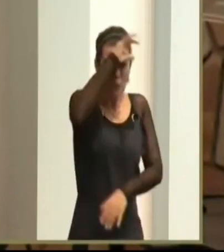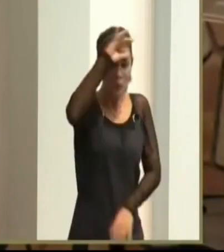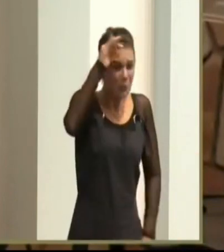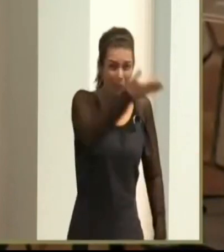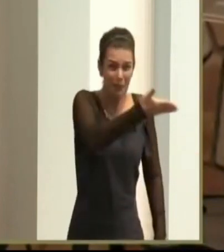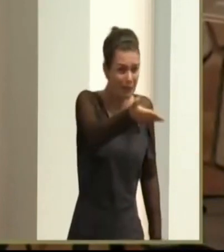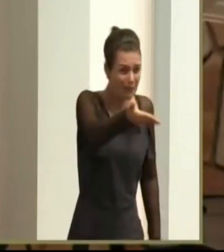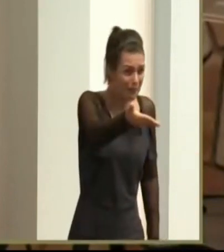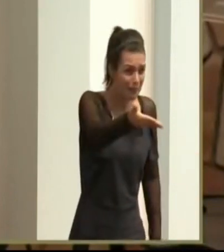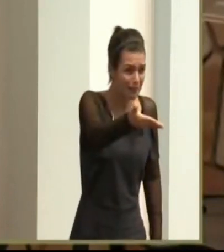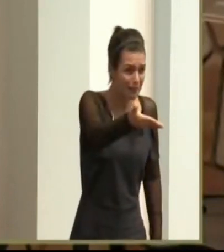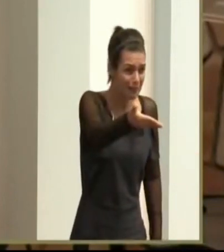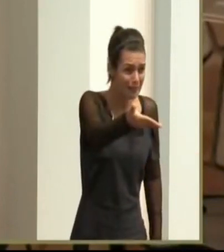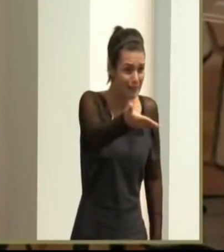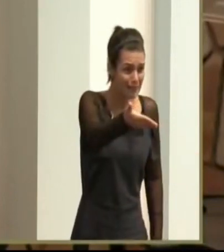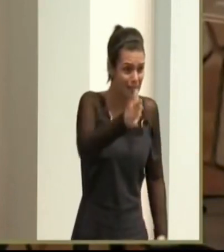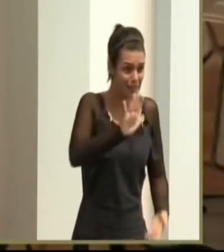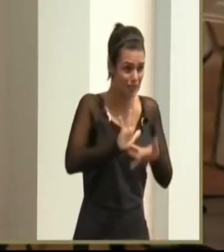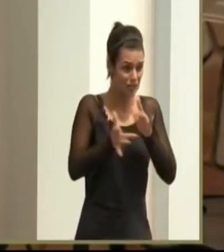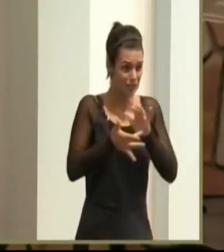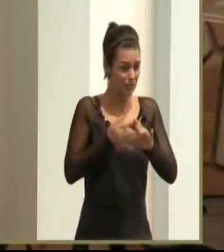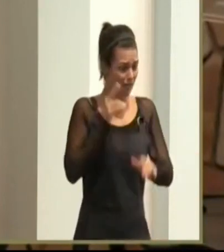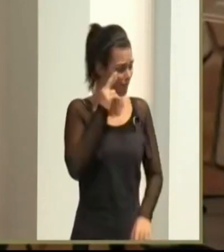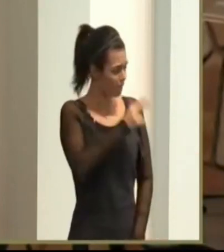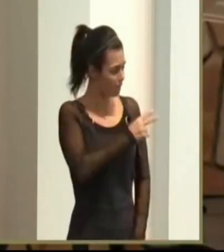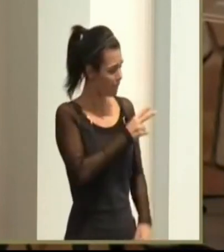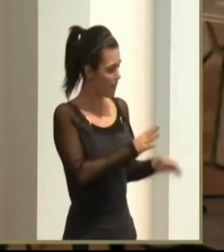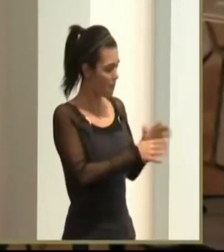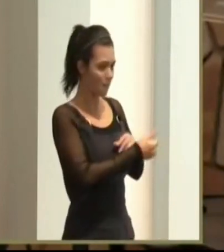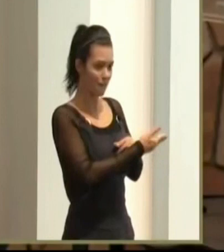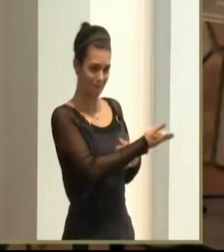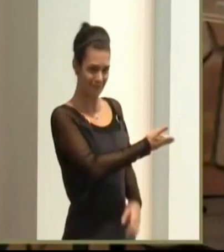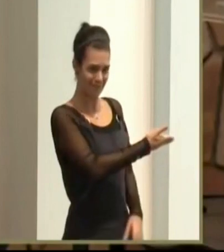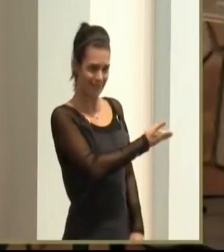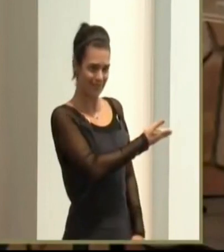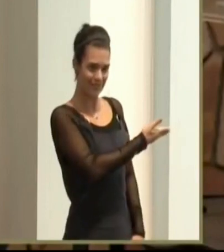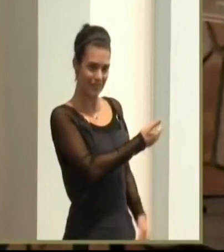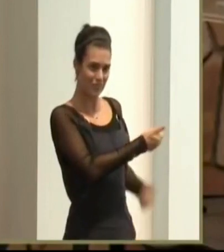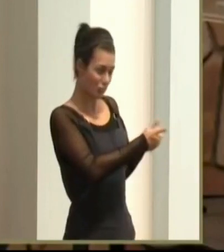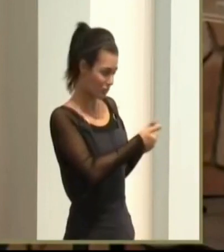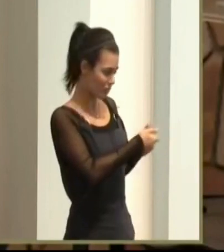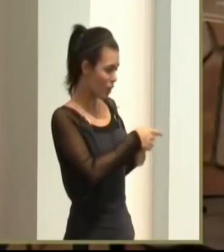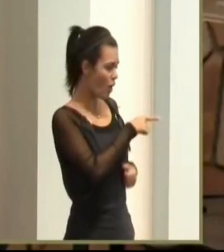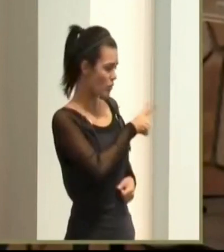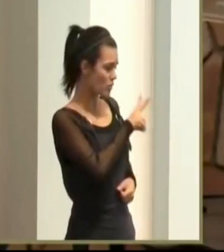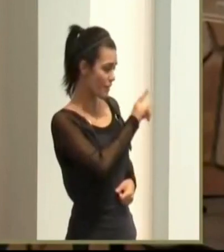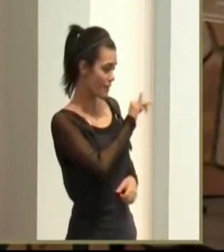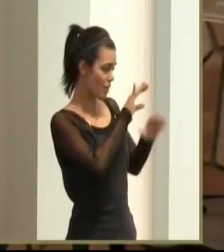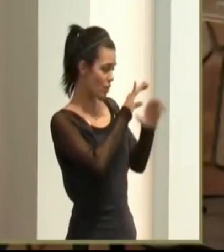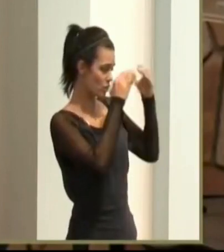o malfeitor ao seu lado e diz: hoje mesmo estarás comigo no paraíso.